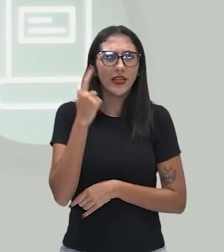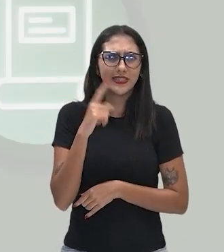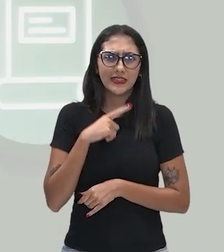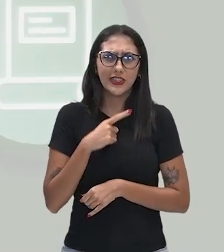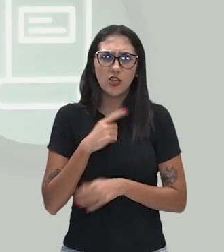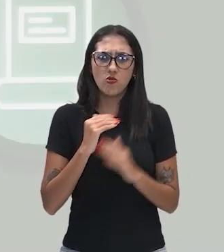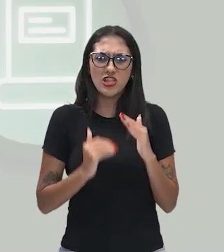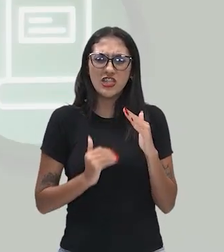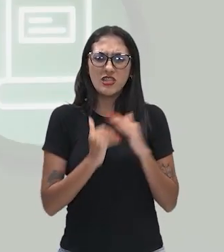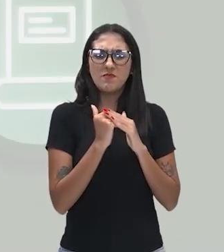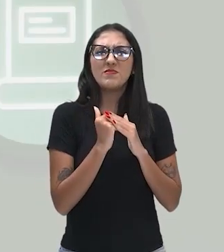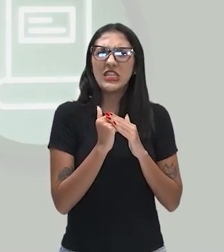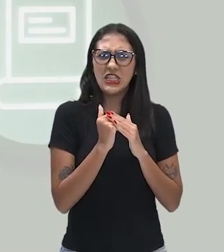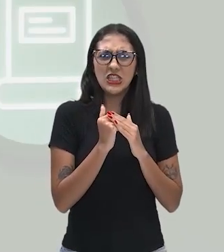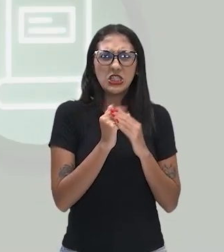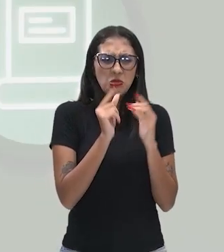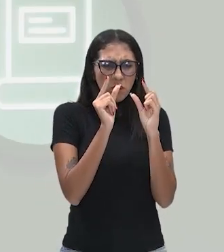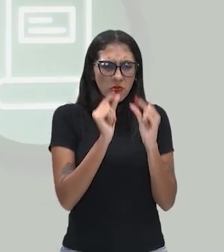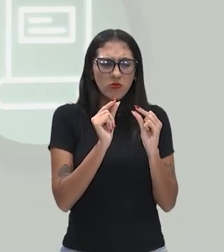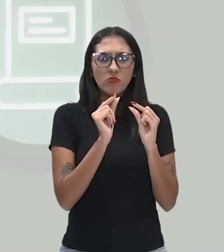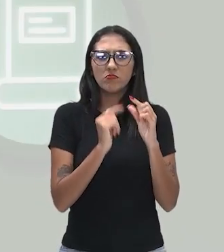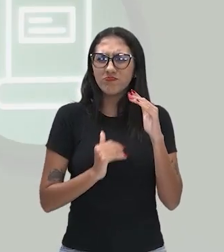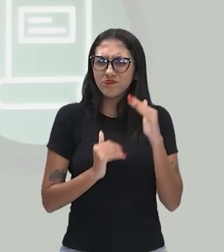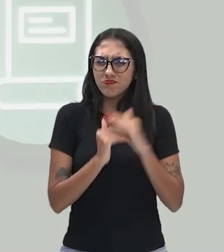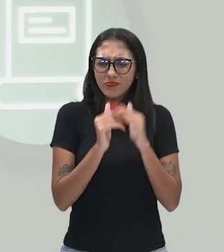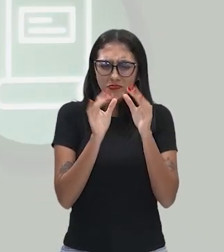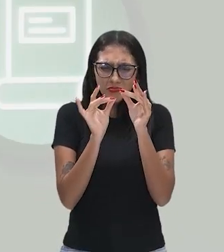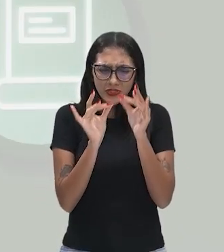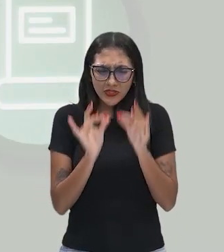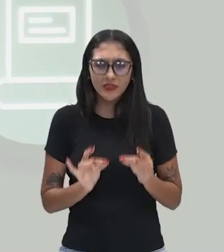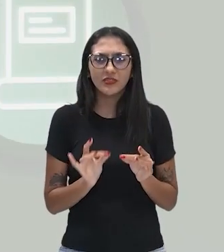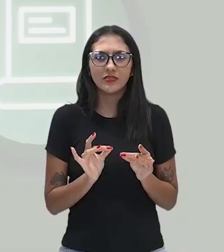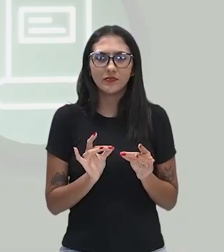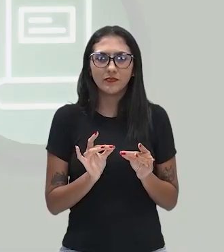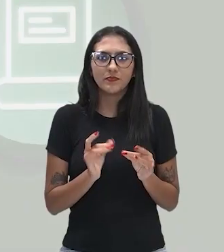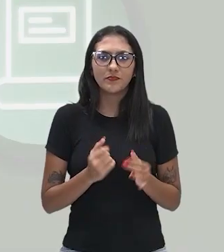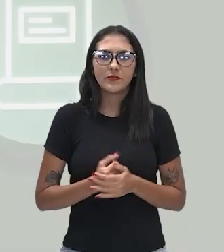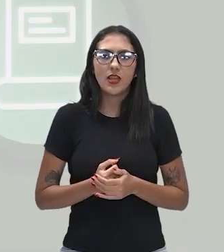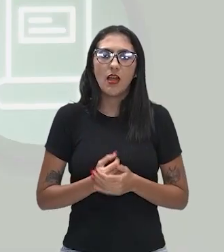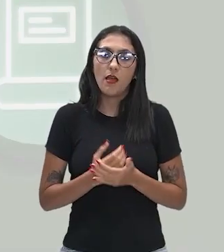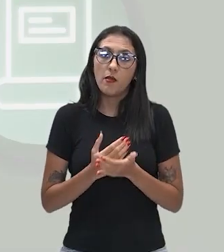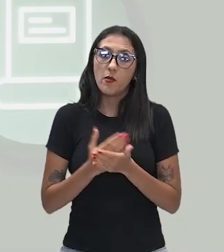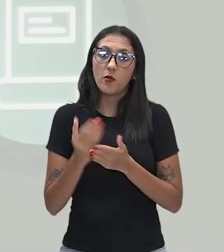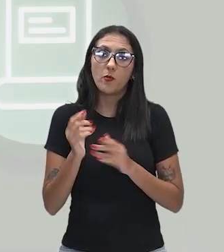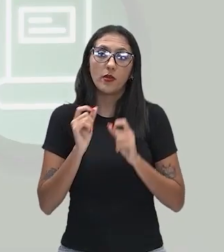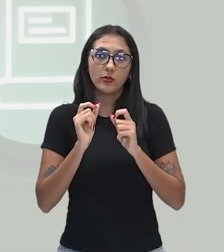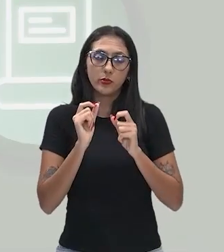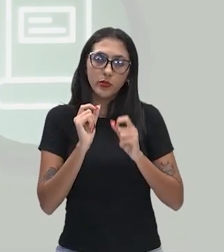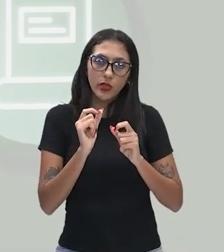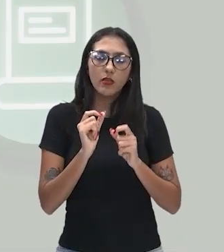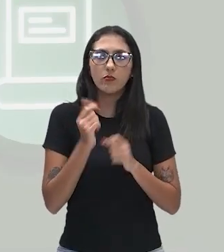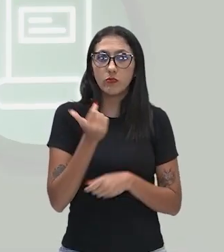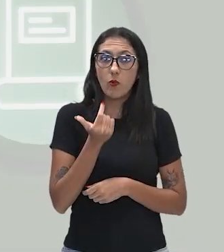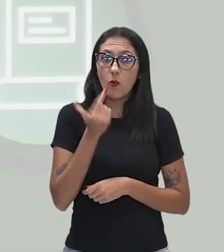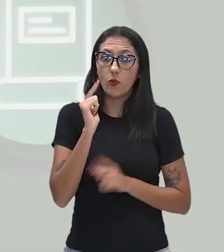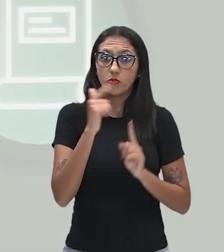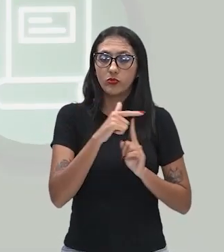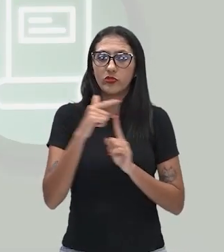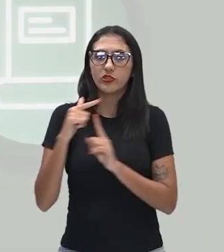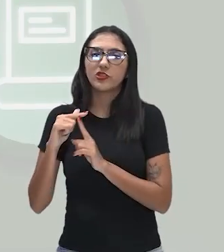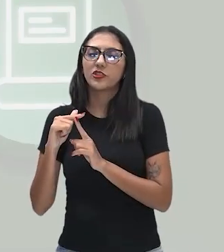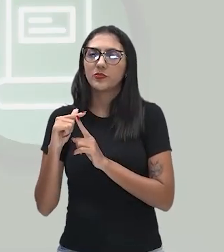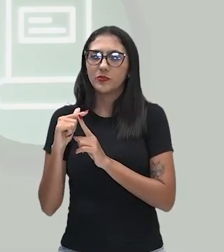partículas? Nós começamos a entrar no universo da mecânica quântica. E por isso, nós começamos a falar